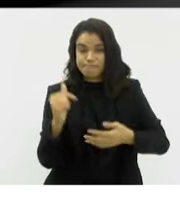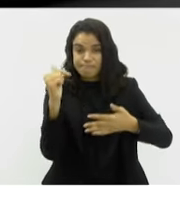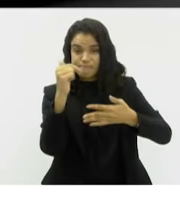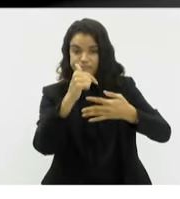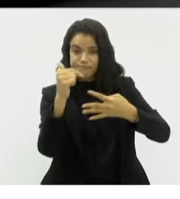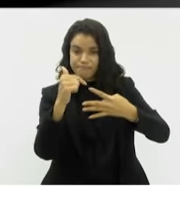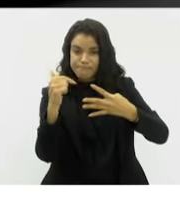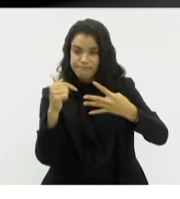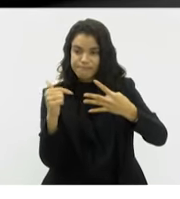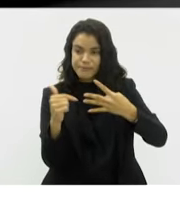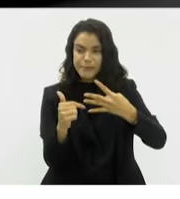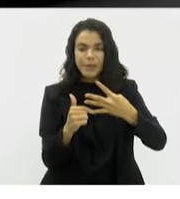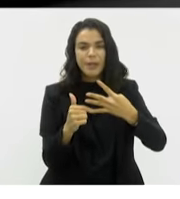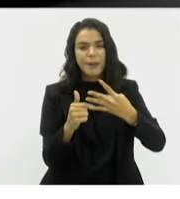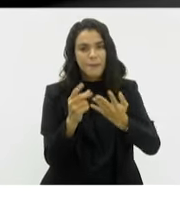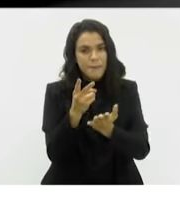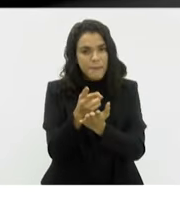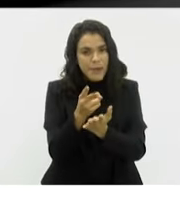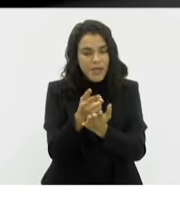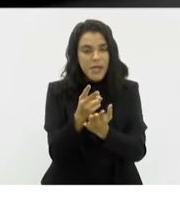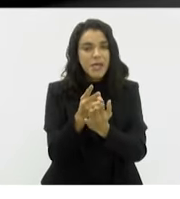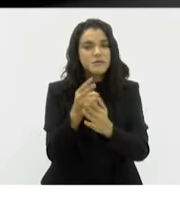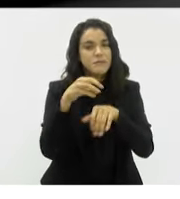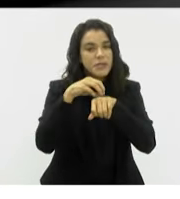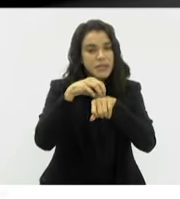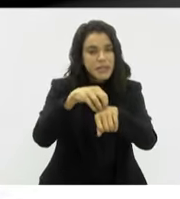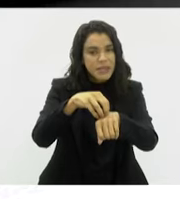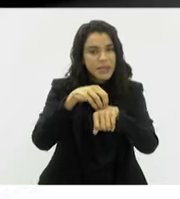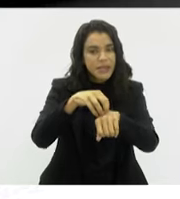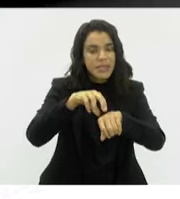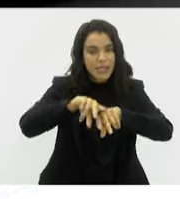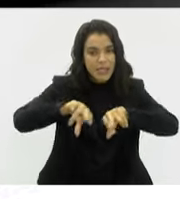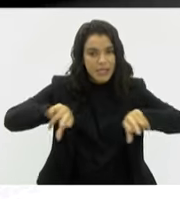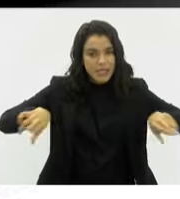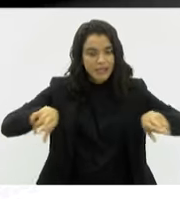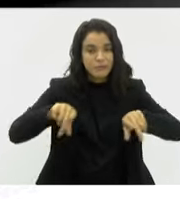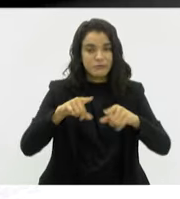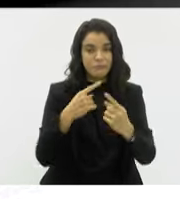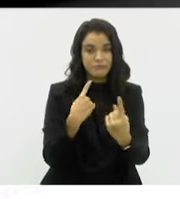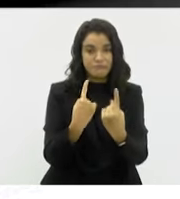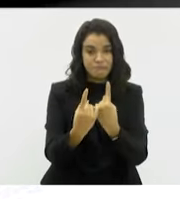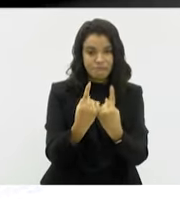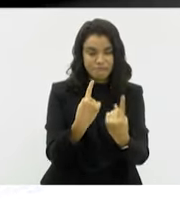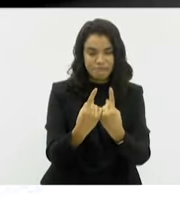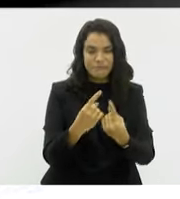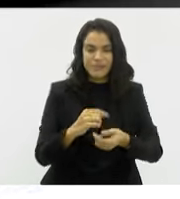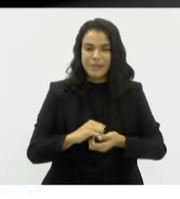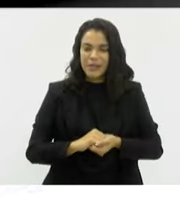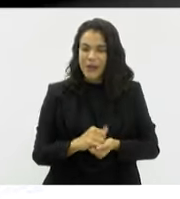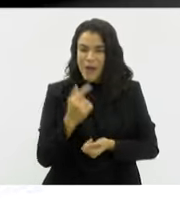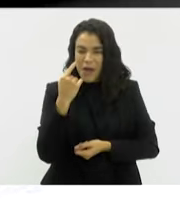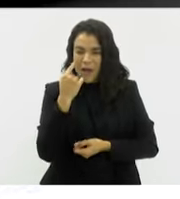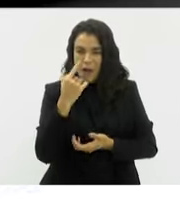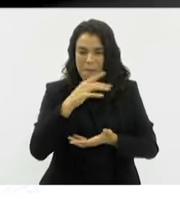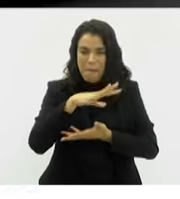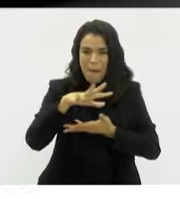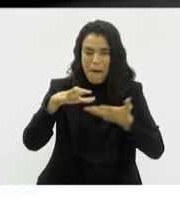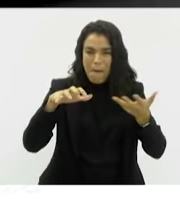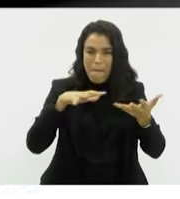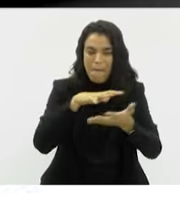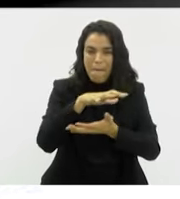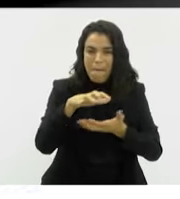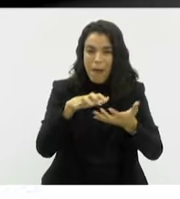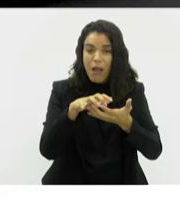aqui exatamente é trânsito e transporte. Só ver o imbróglio que essa decisão